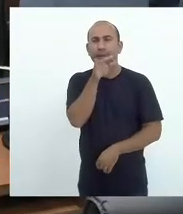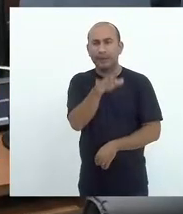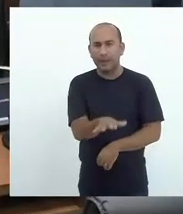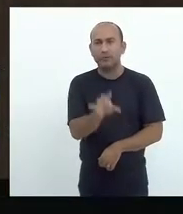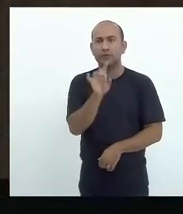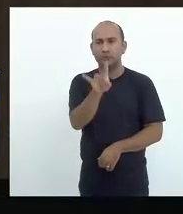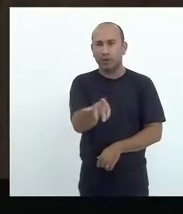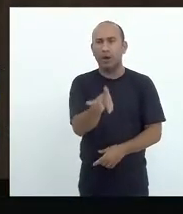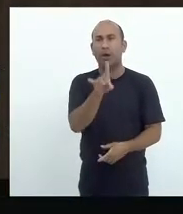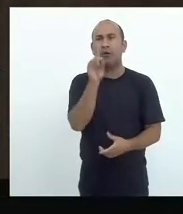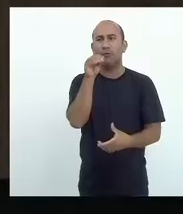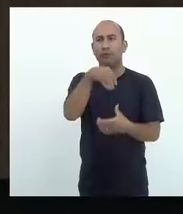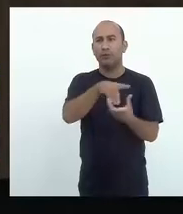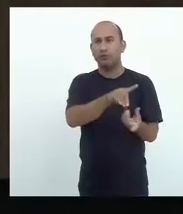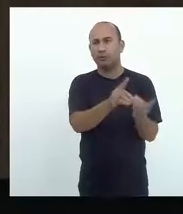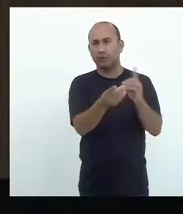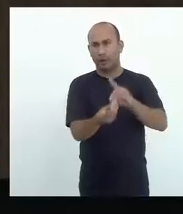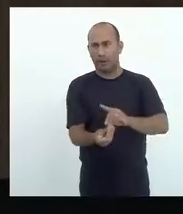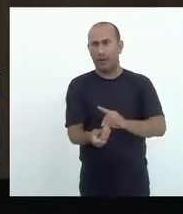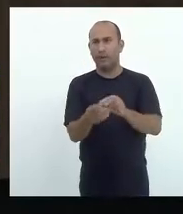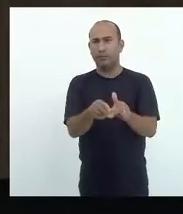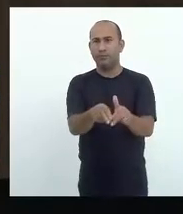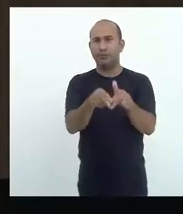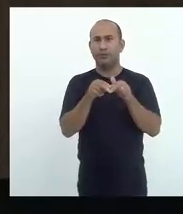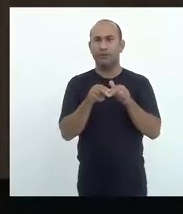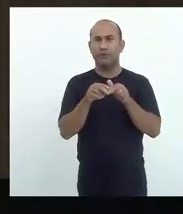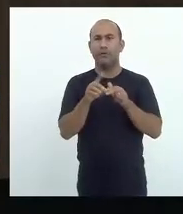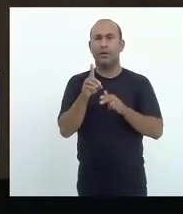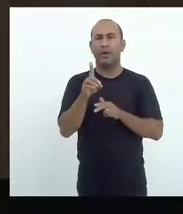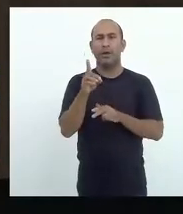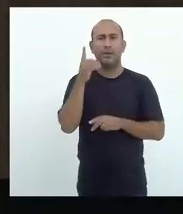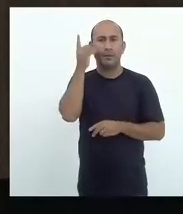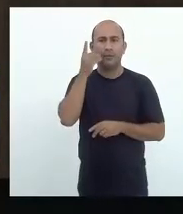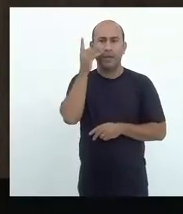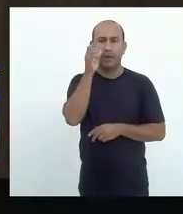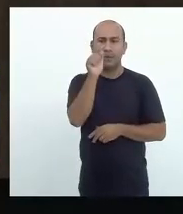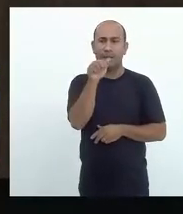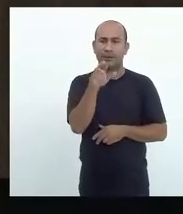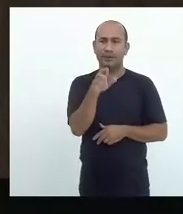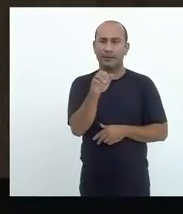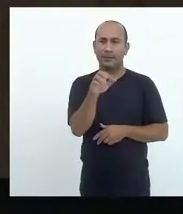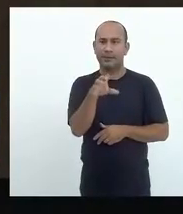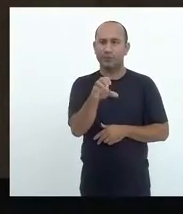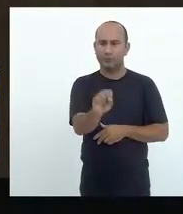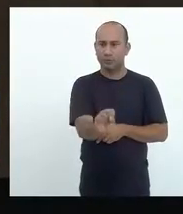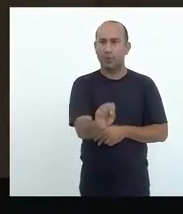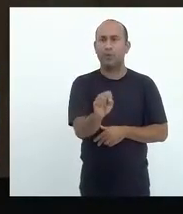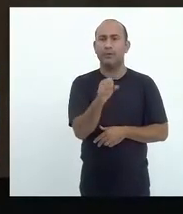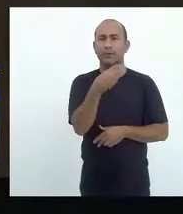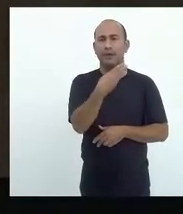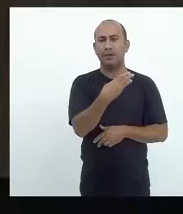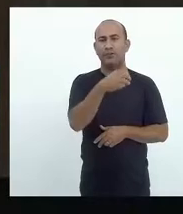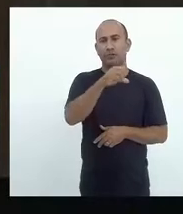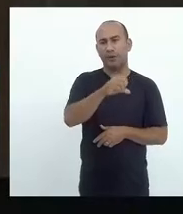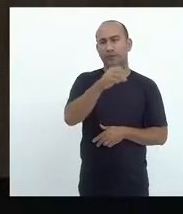o voto contrário, o deputado Anderson Moraes, no projeto 3966.